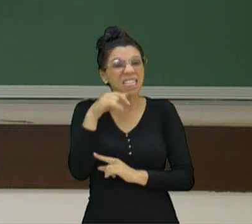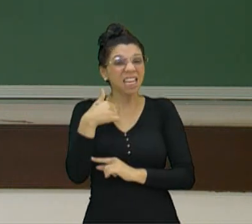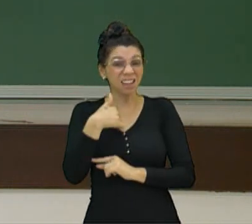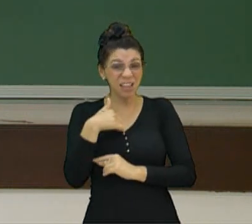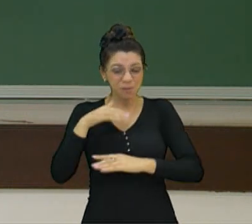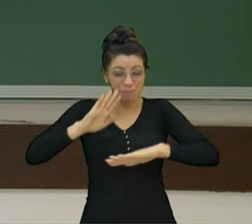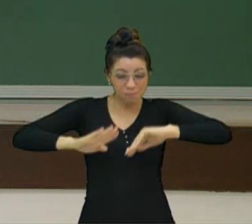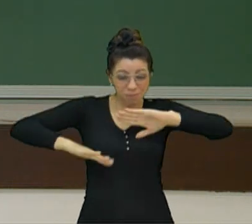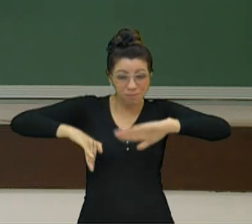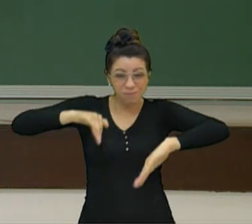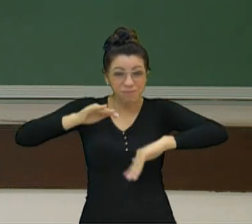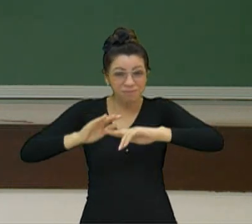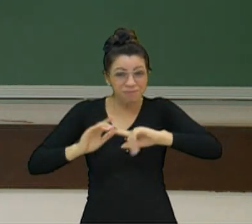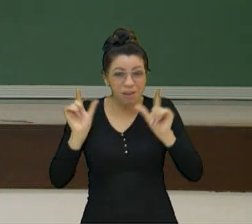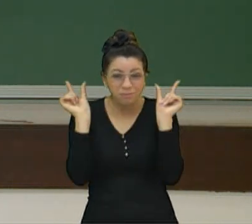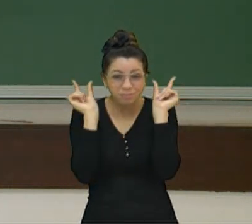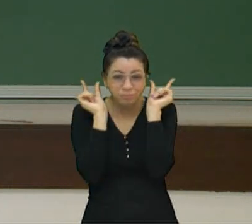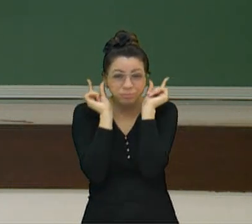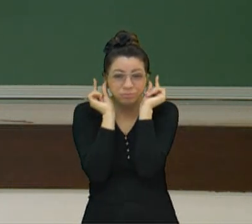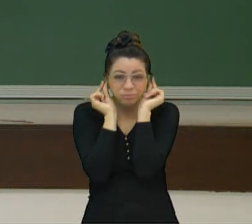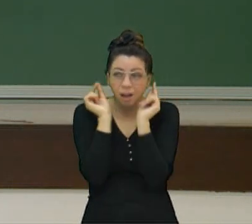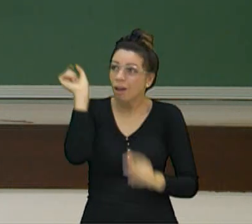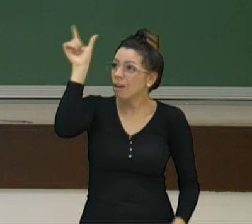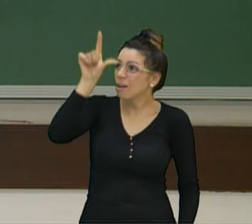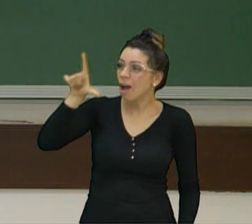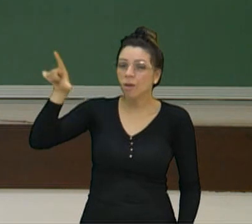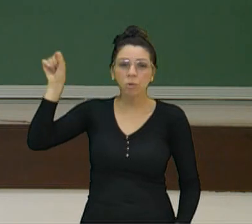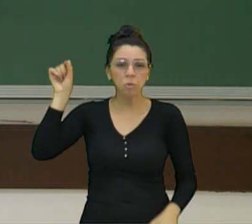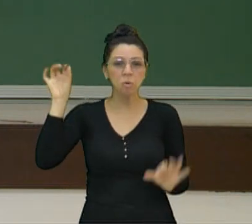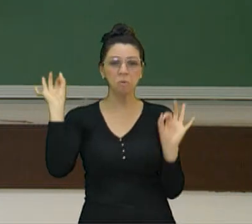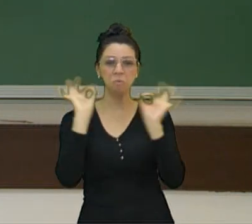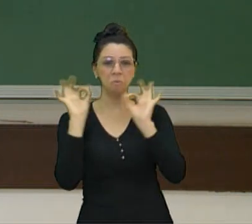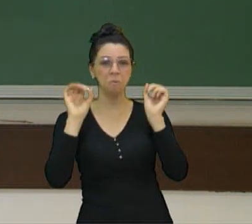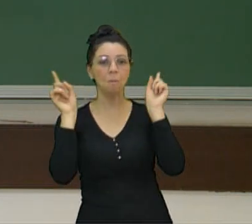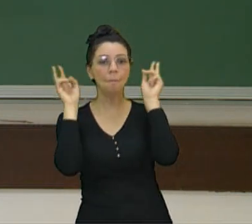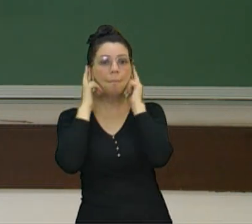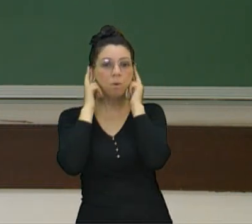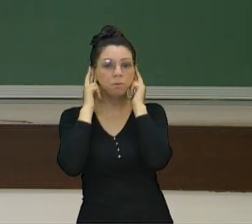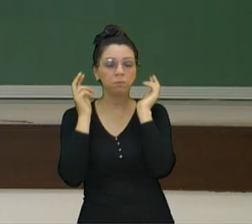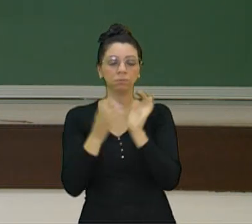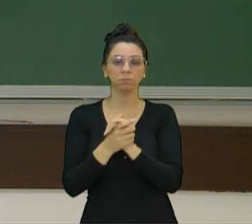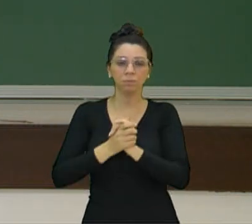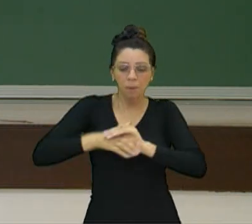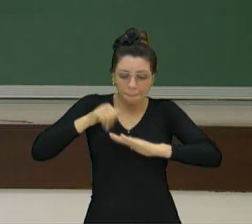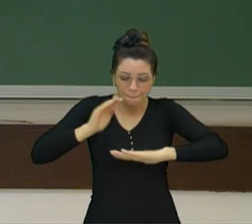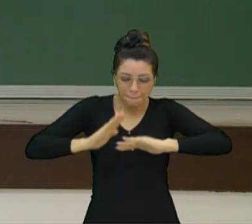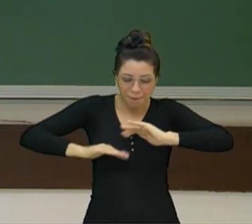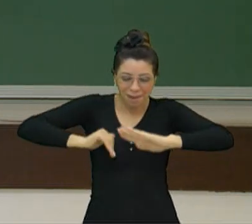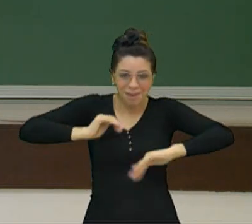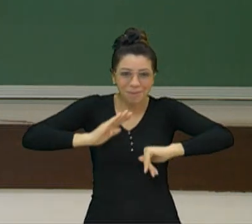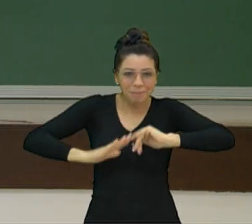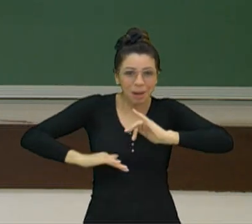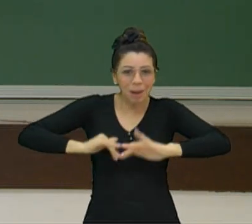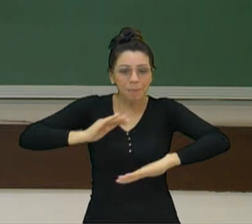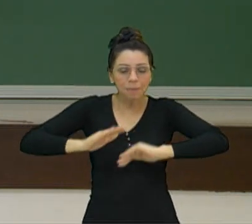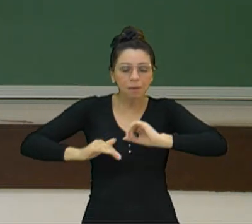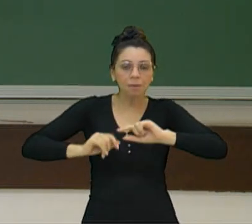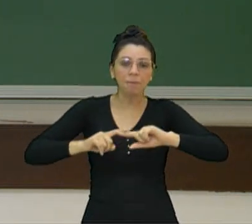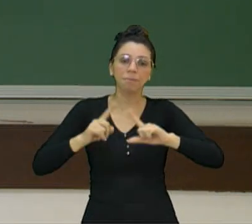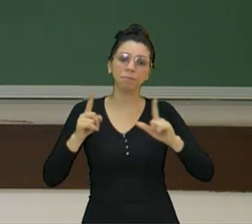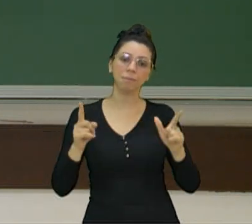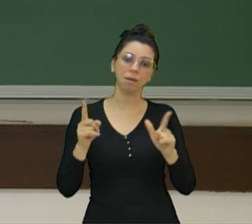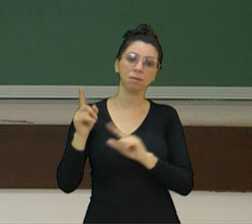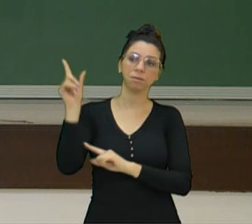a Lua nem vai ouvir. E foi o que ele fez. Tocou bem baixinho o tamborinho, mas